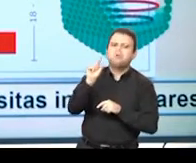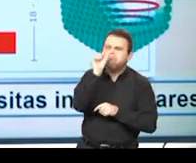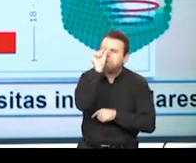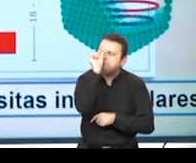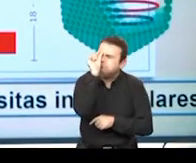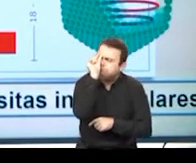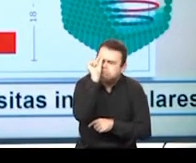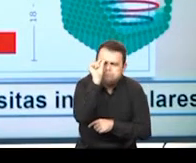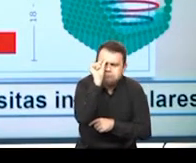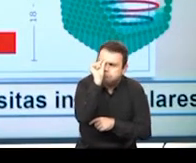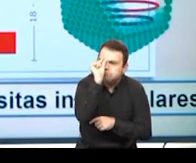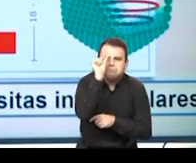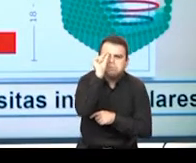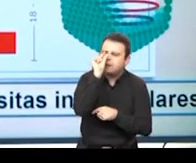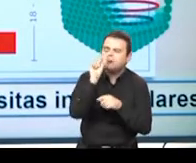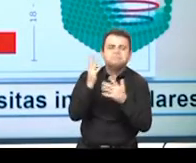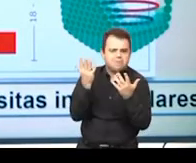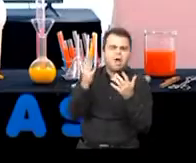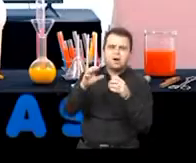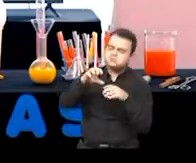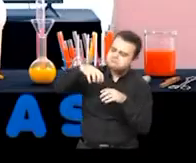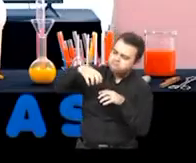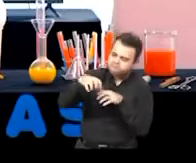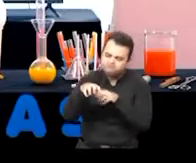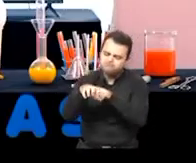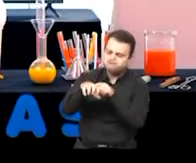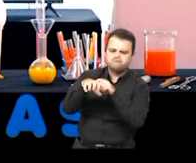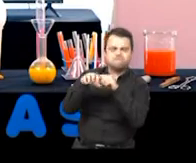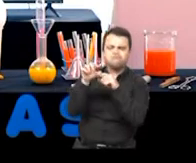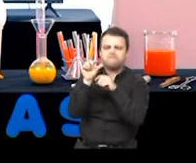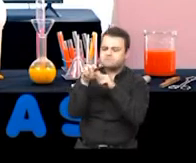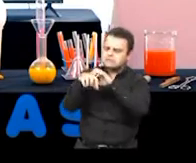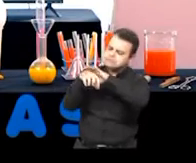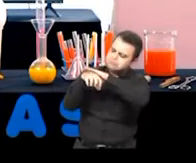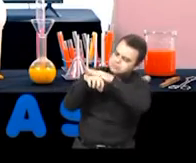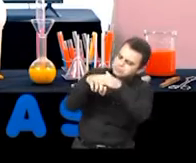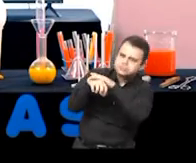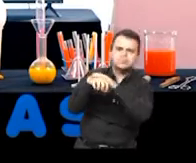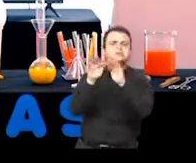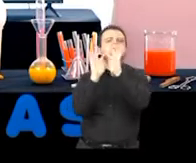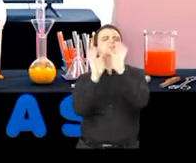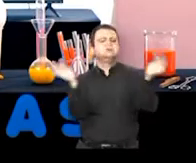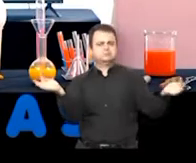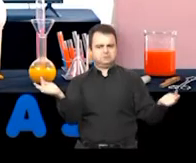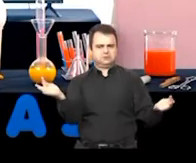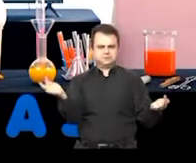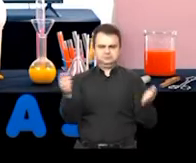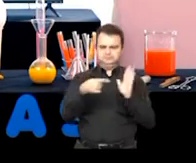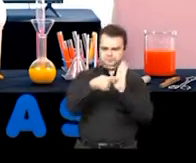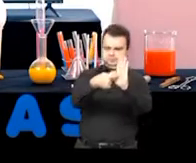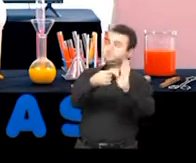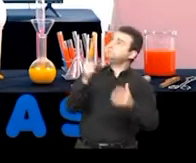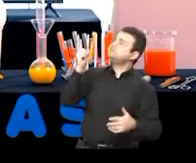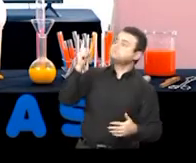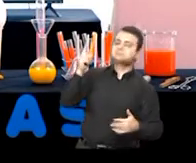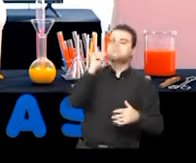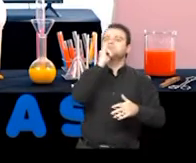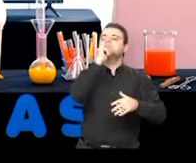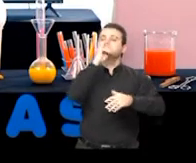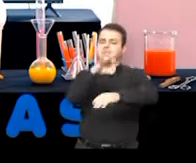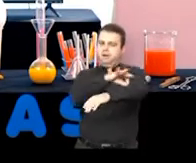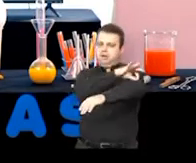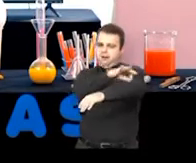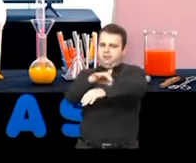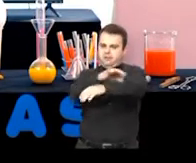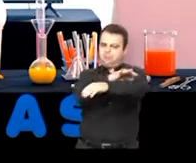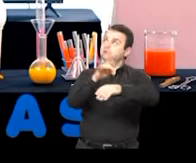muito pequenos e simples. Pequenos, eu vou dar uma noção para vocês. Estão vendo essa régua?